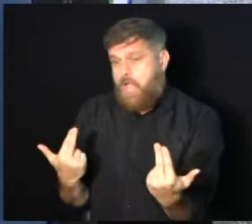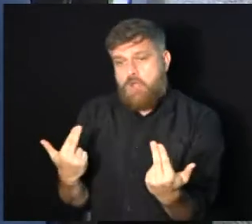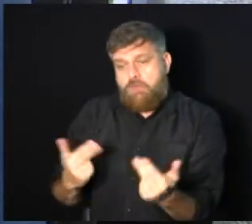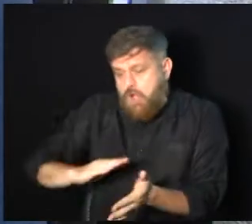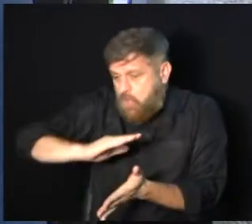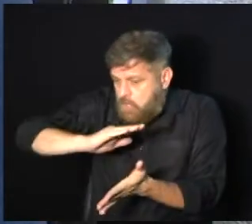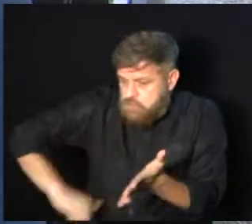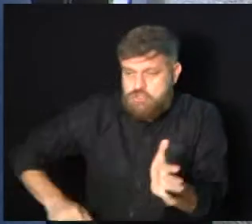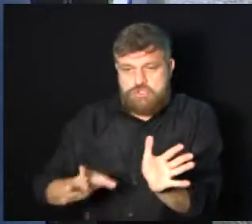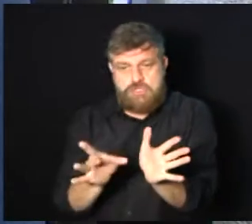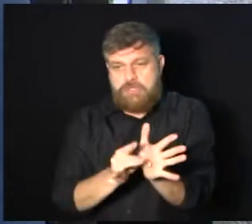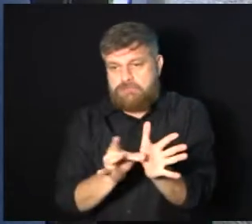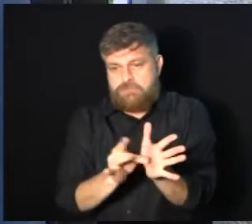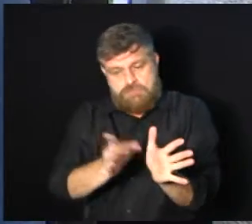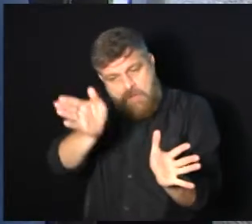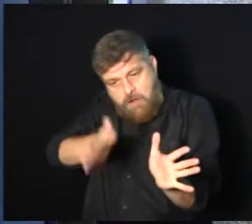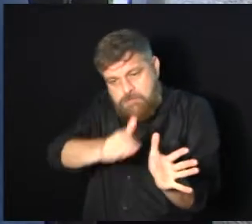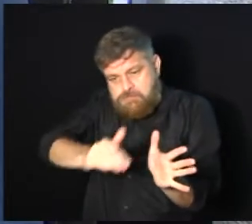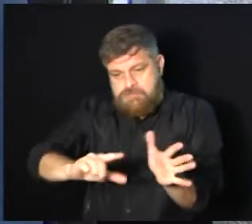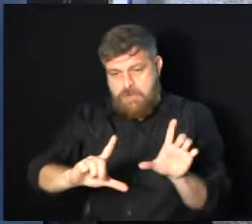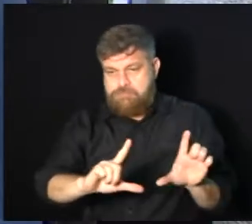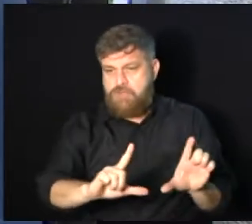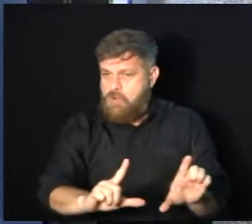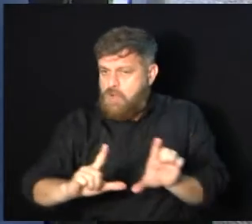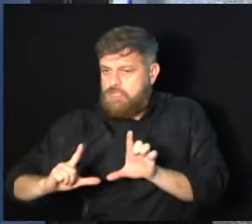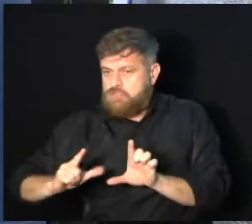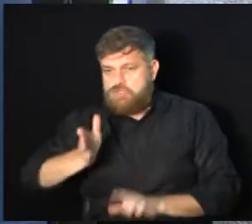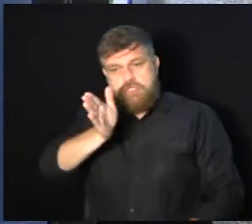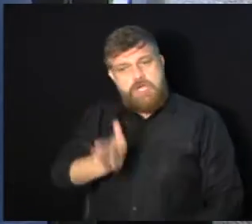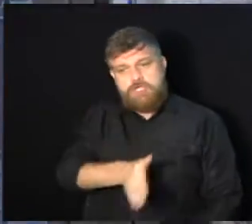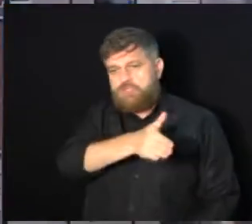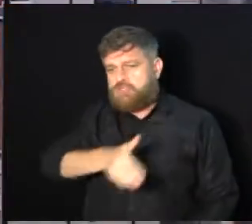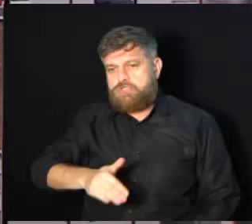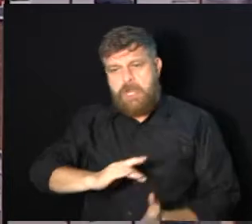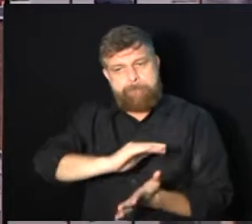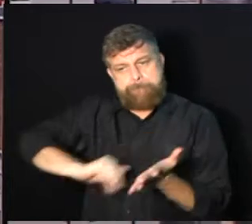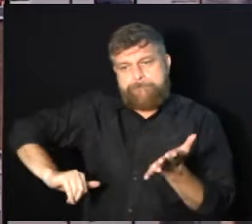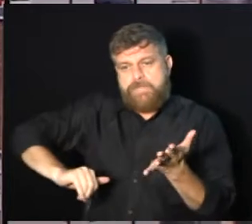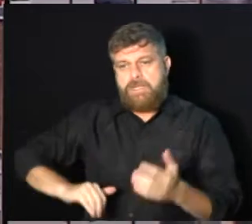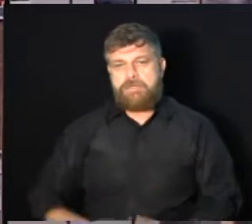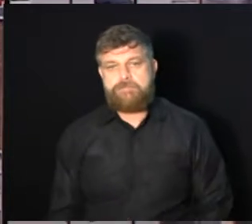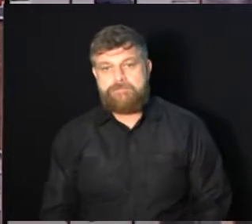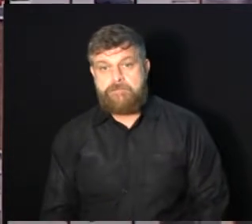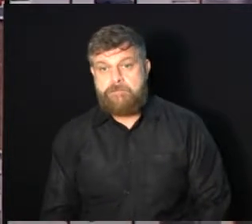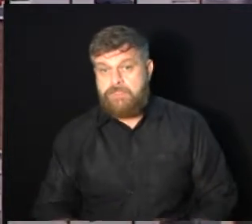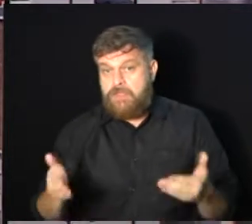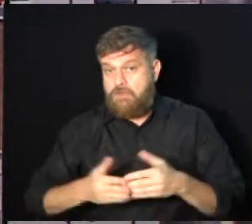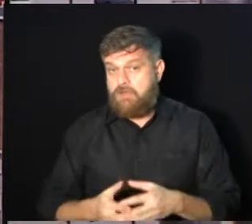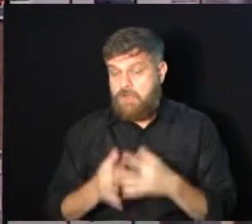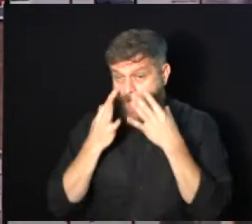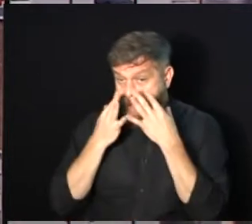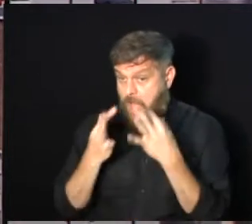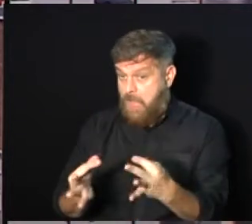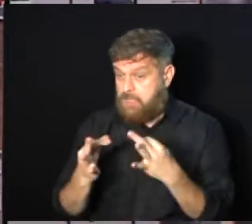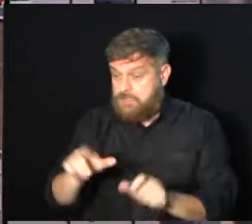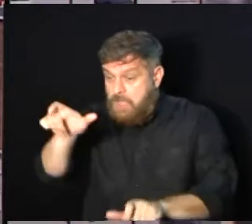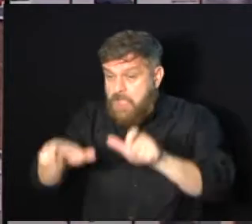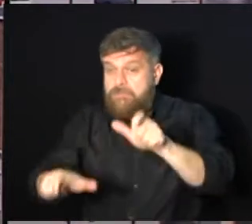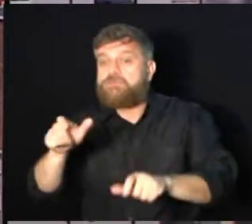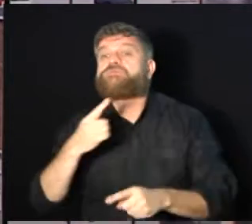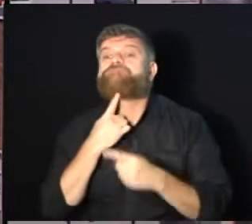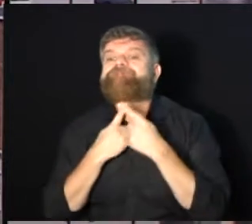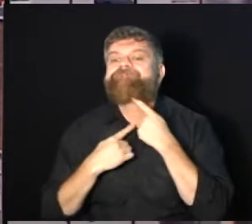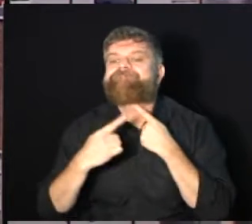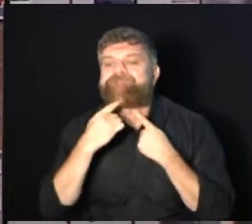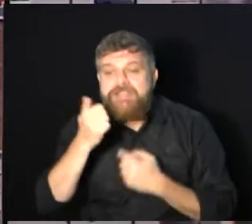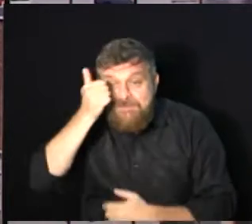a placa dos Ubers, o adesivo dos Ubers? Agora, atenção você que está pensando em